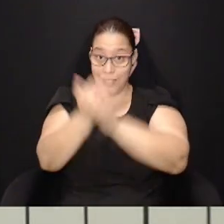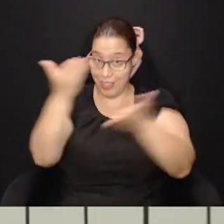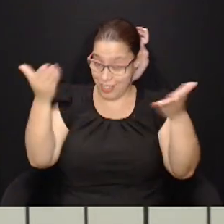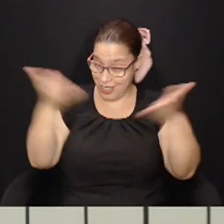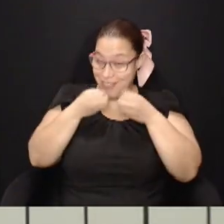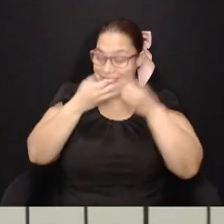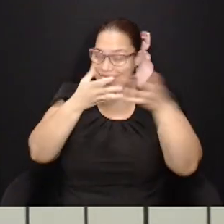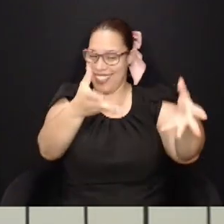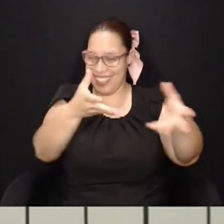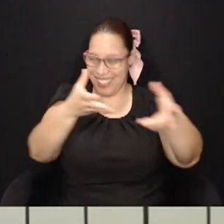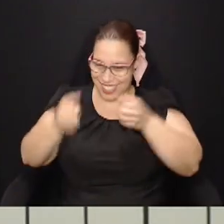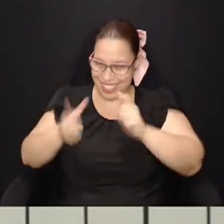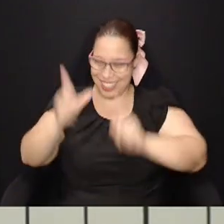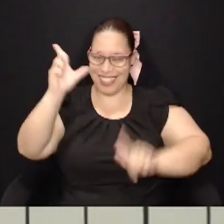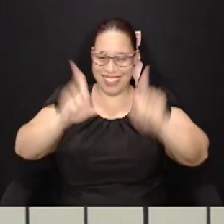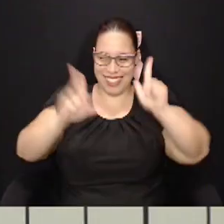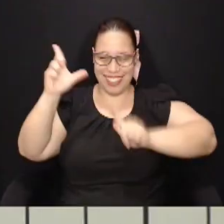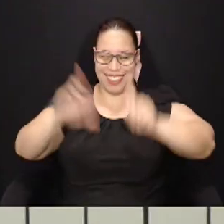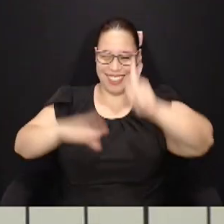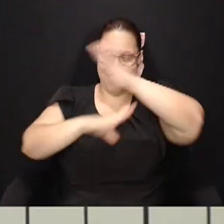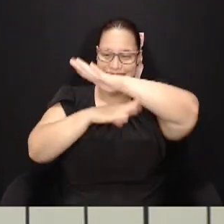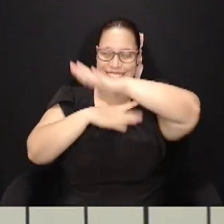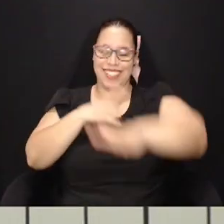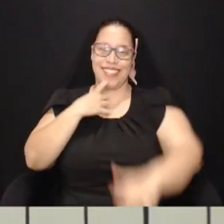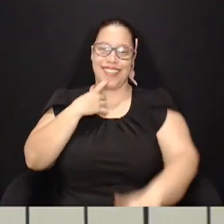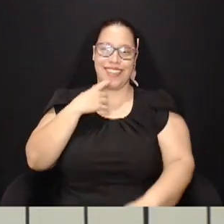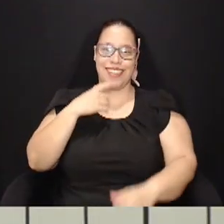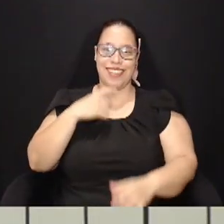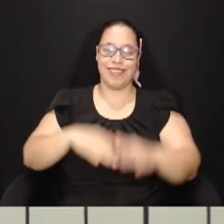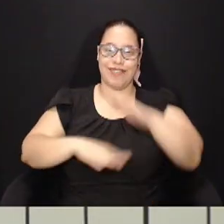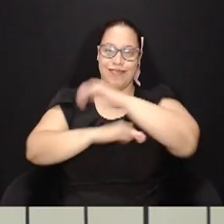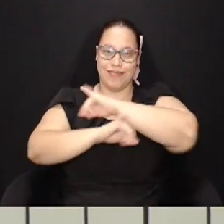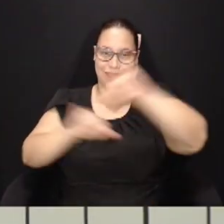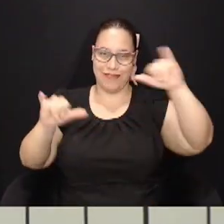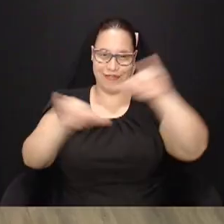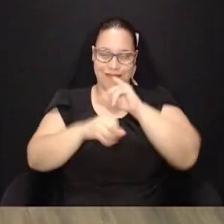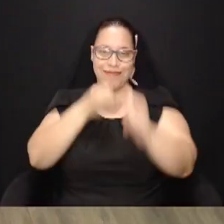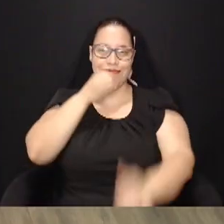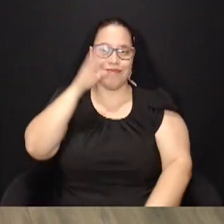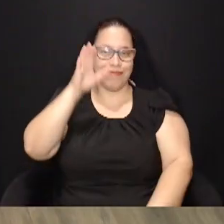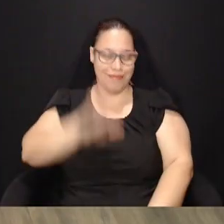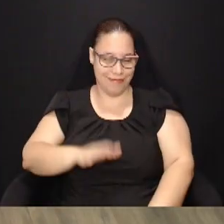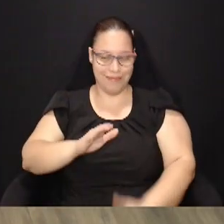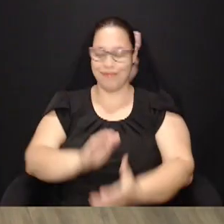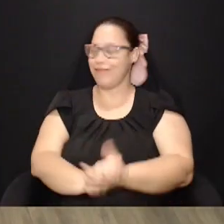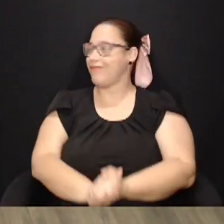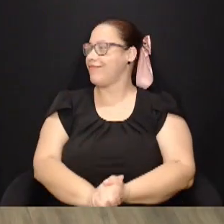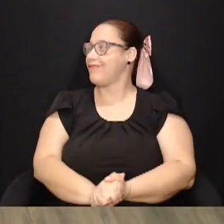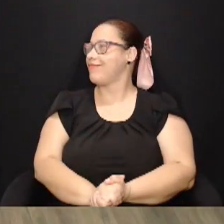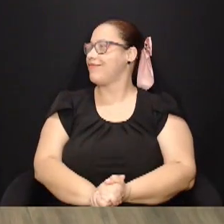TV Câmara Campinas e ao jornal Câmara Notícia. Boa tarde, Camila.